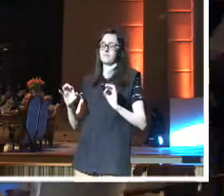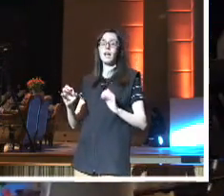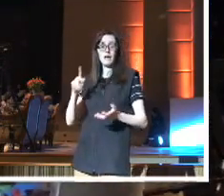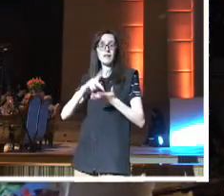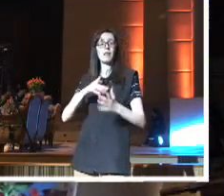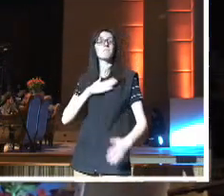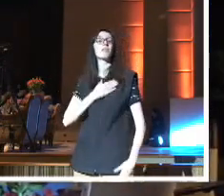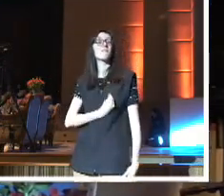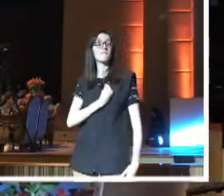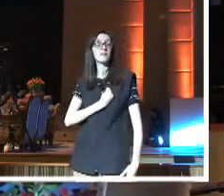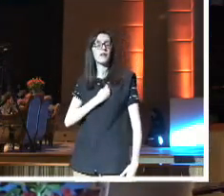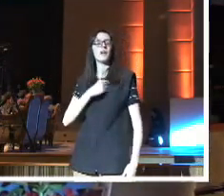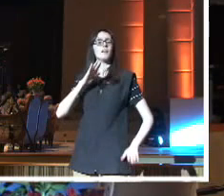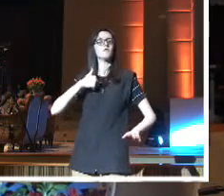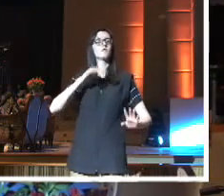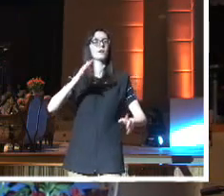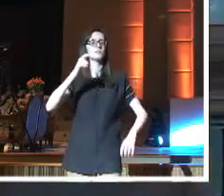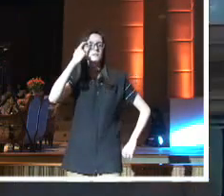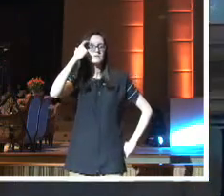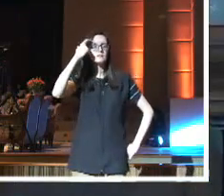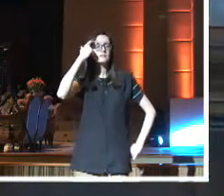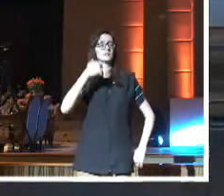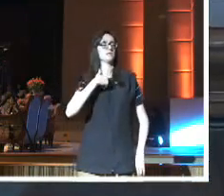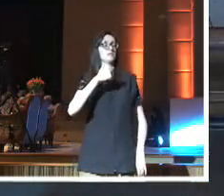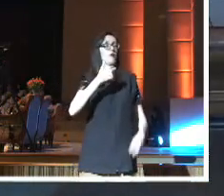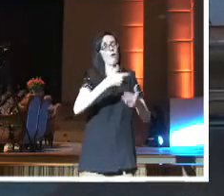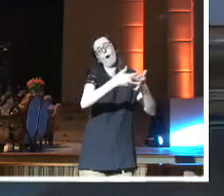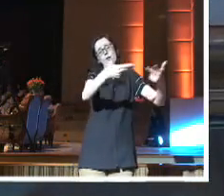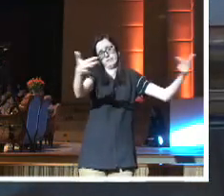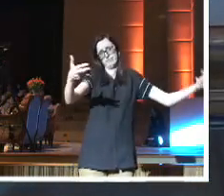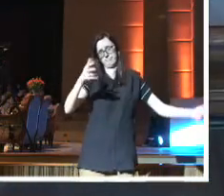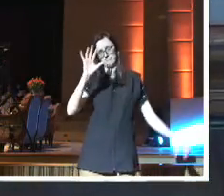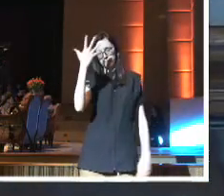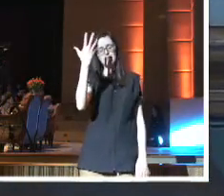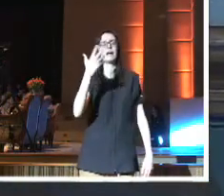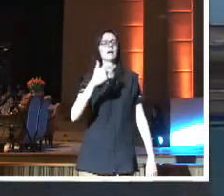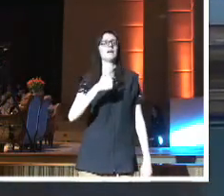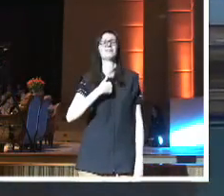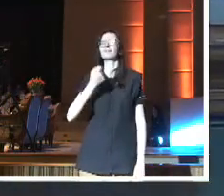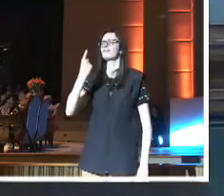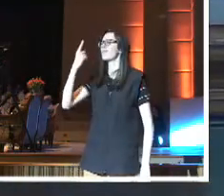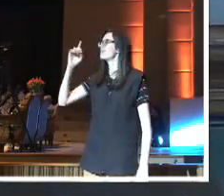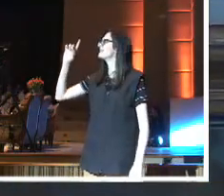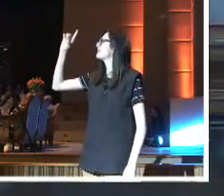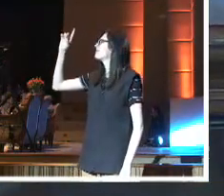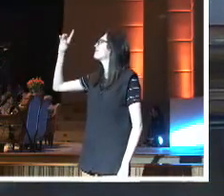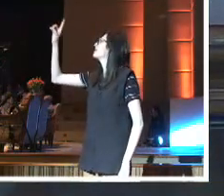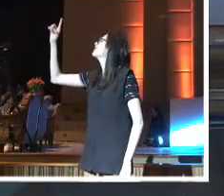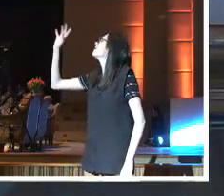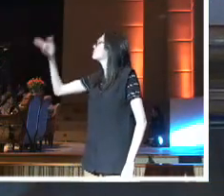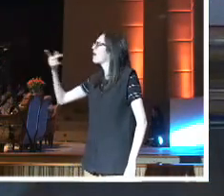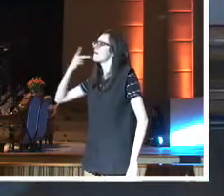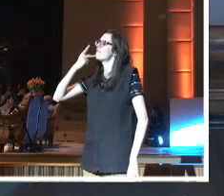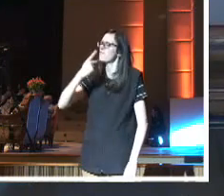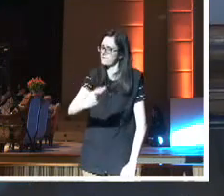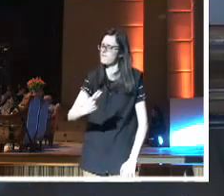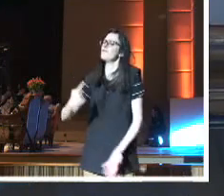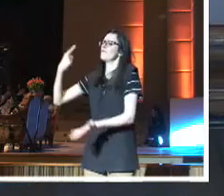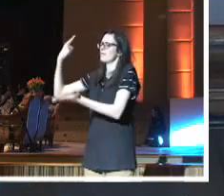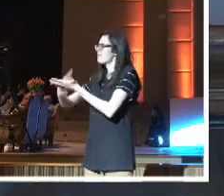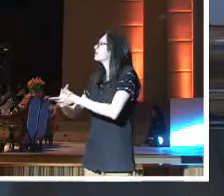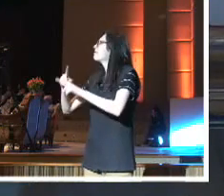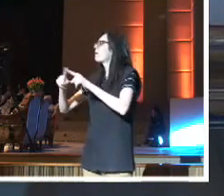minha vida eu parei diante de algumas questões e eu disse: Deus, o Senhor me deu uma palavra e não